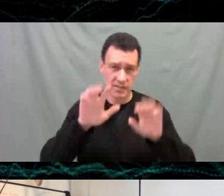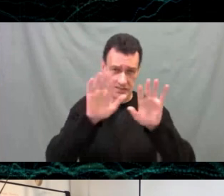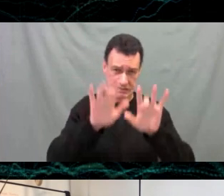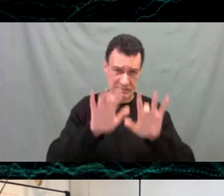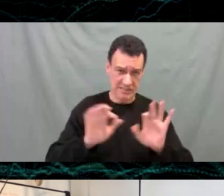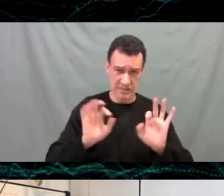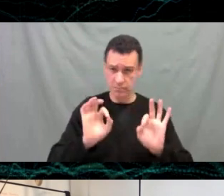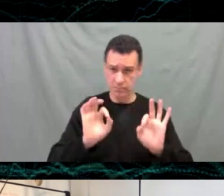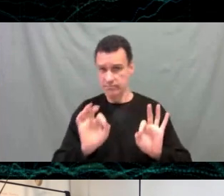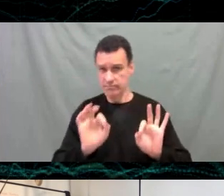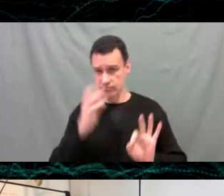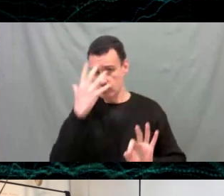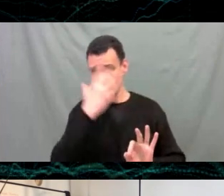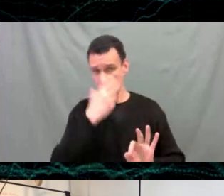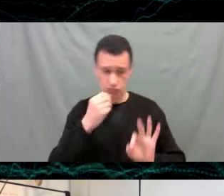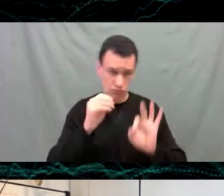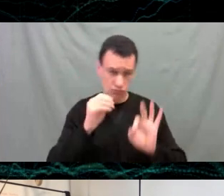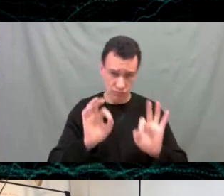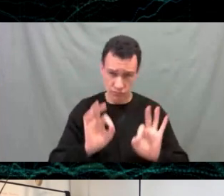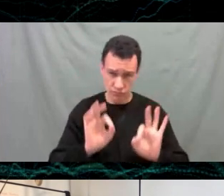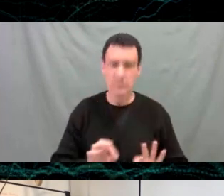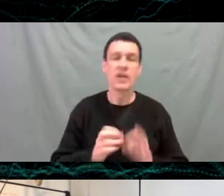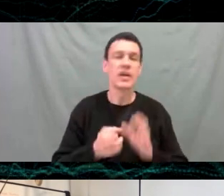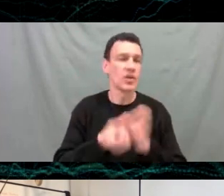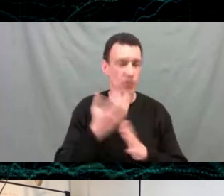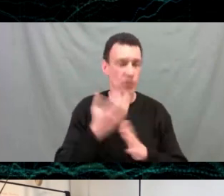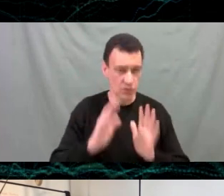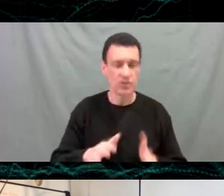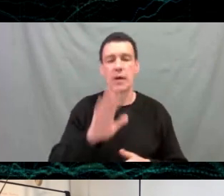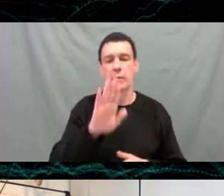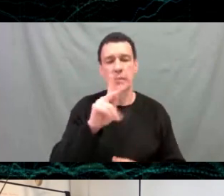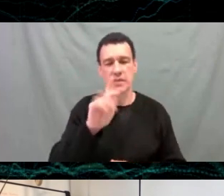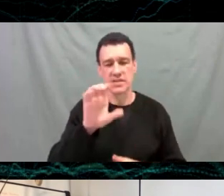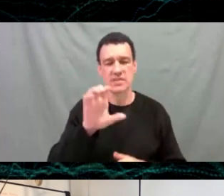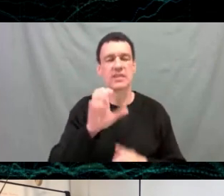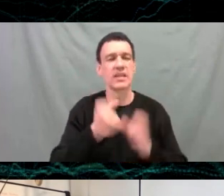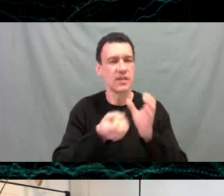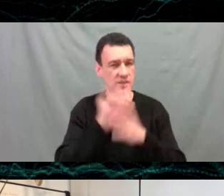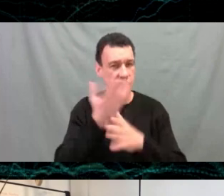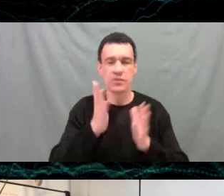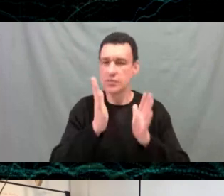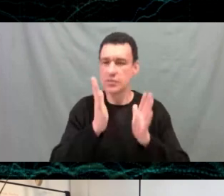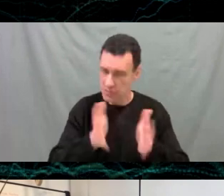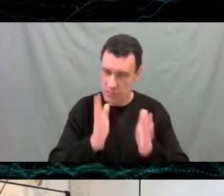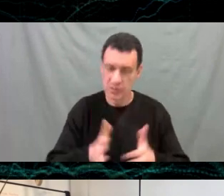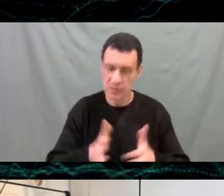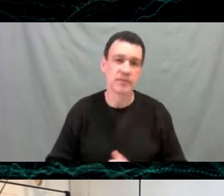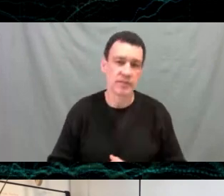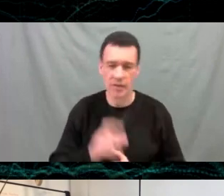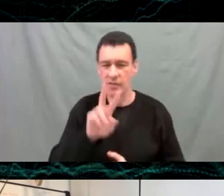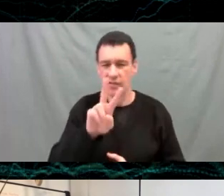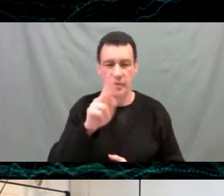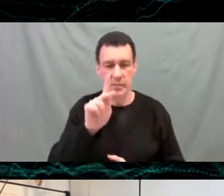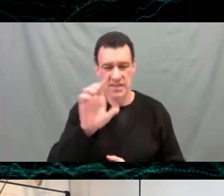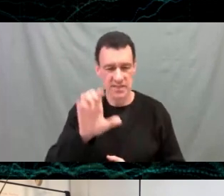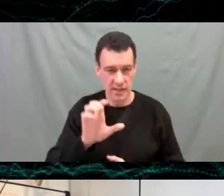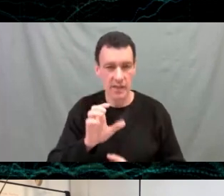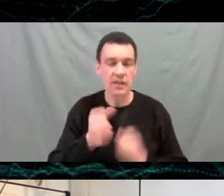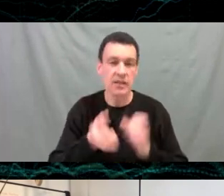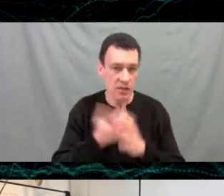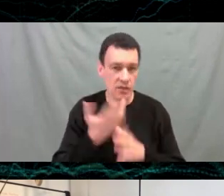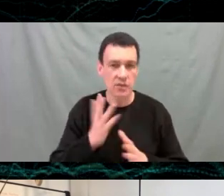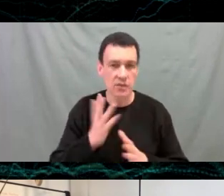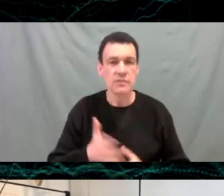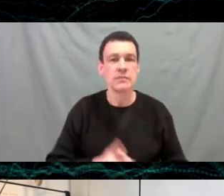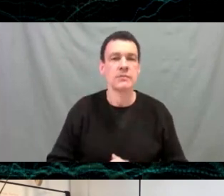Ele já criou a VPC aqui. Vai só demorar mais um pouquinho, ele vai ainda criar o Security Group e as outras